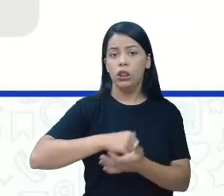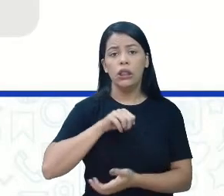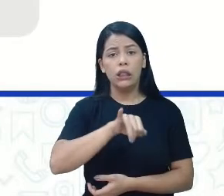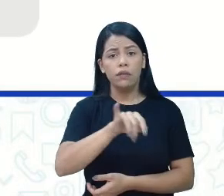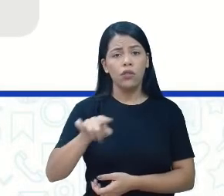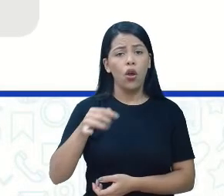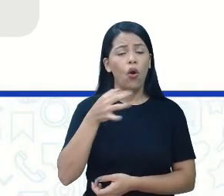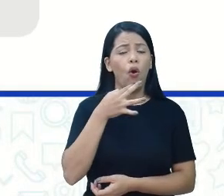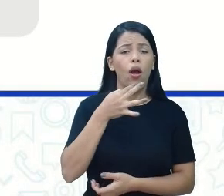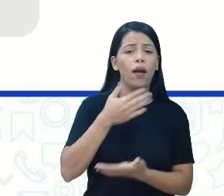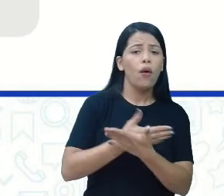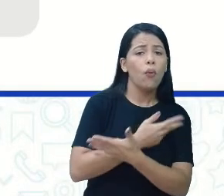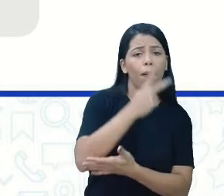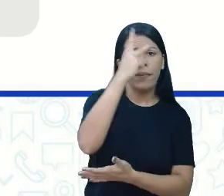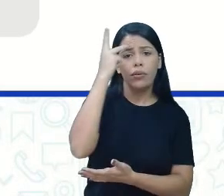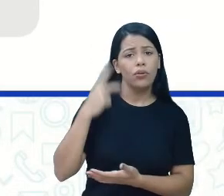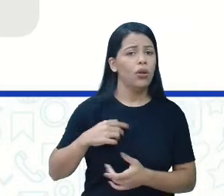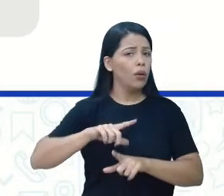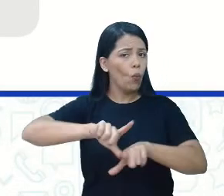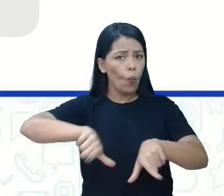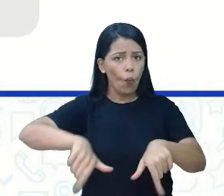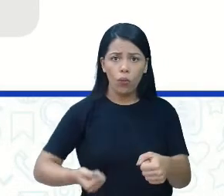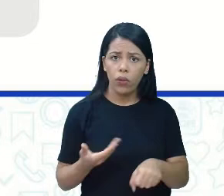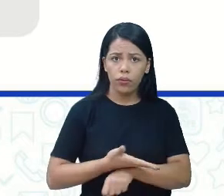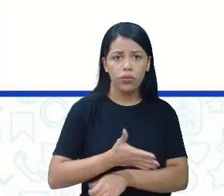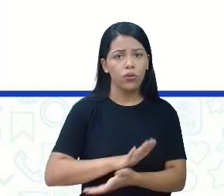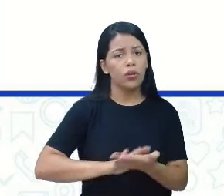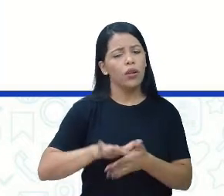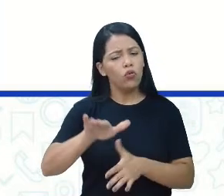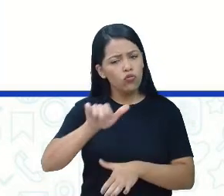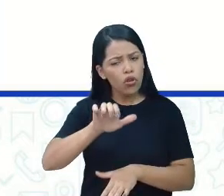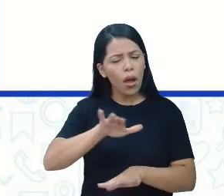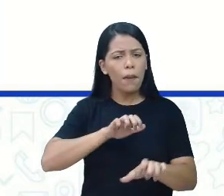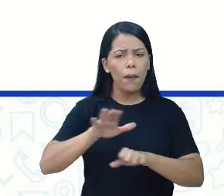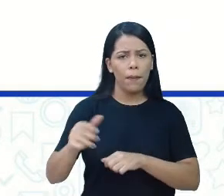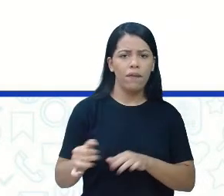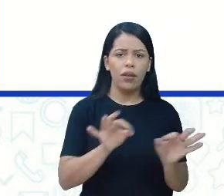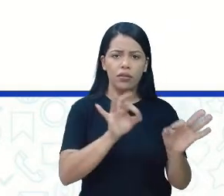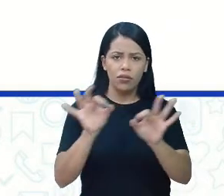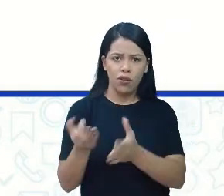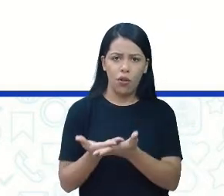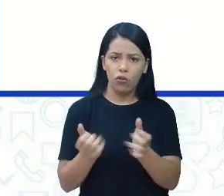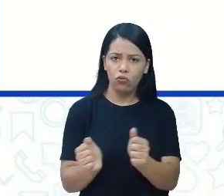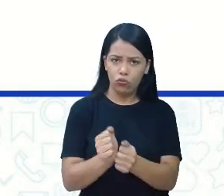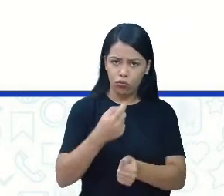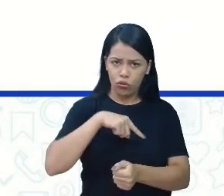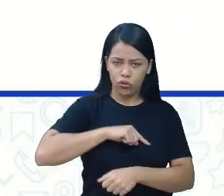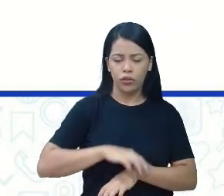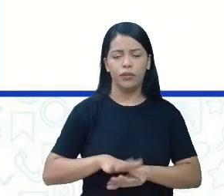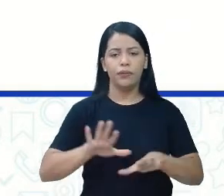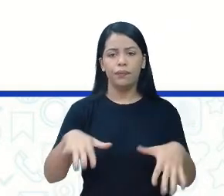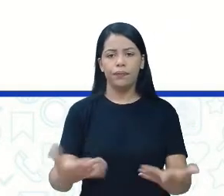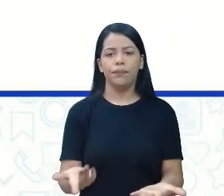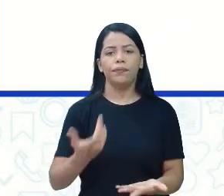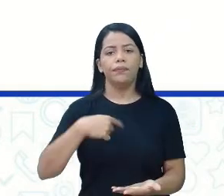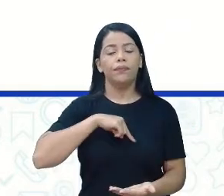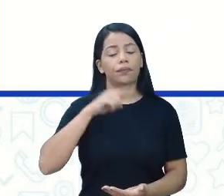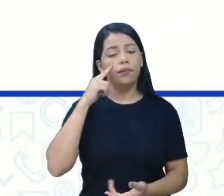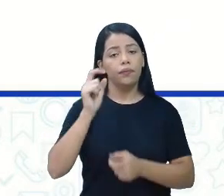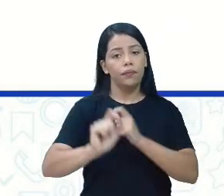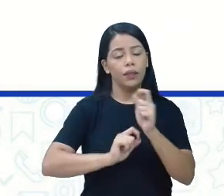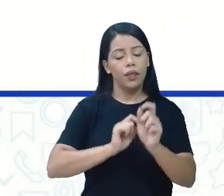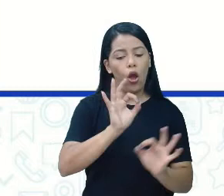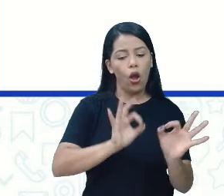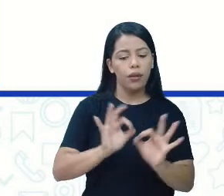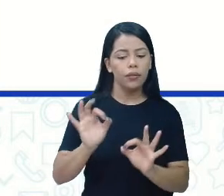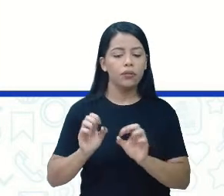acessou ainda, chama essa pessoa para acompanhar o projeto e assistir as aulas junto com a gente, tá? A gente está acompanhando o plano de ensino da semana